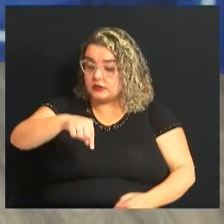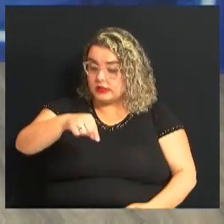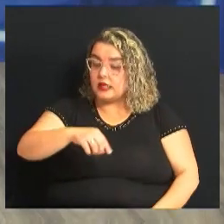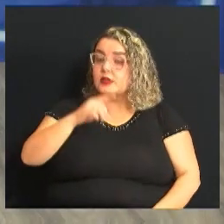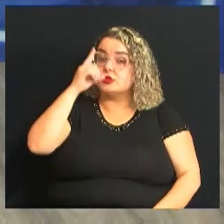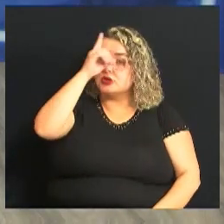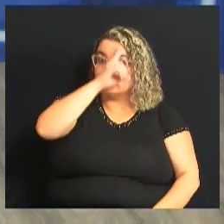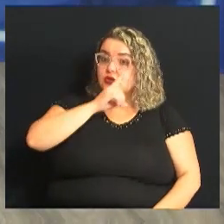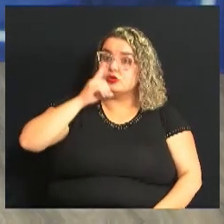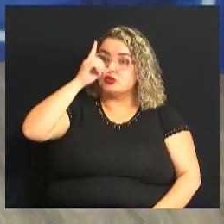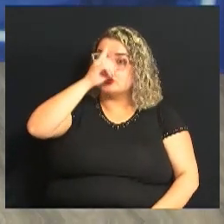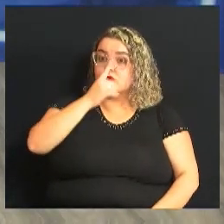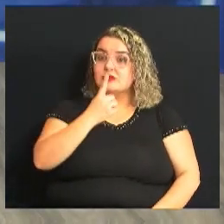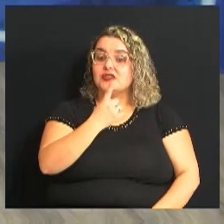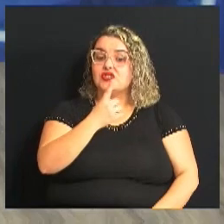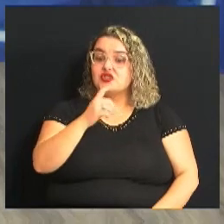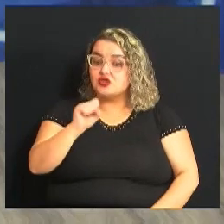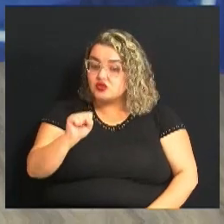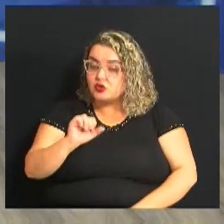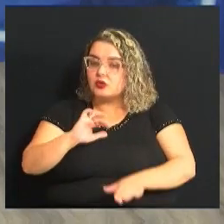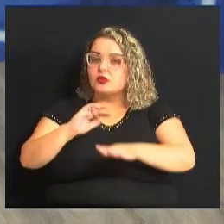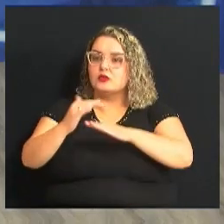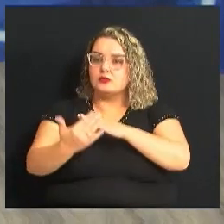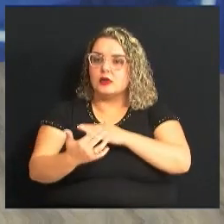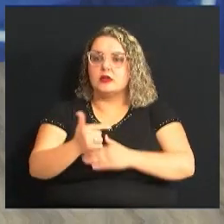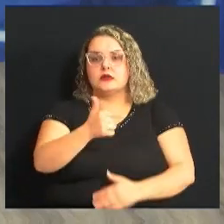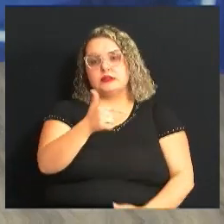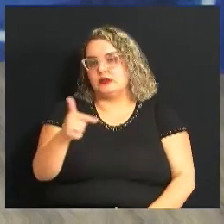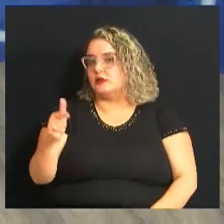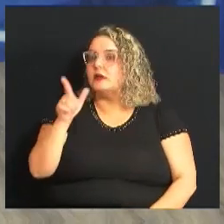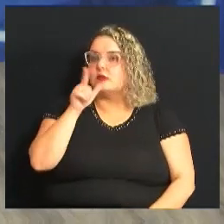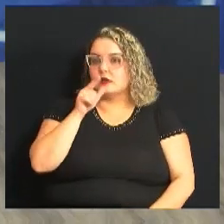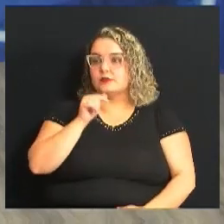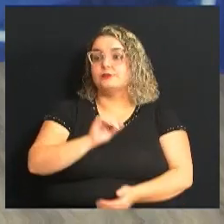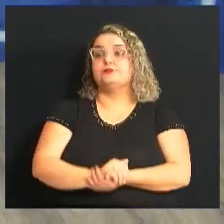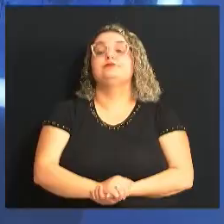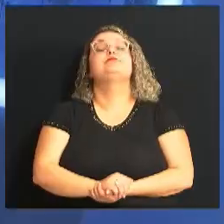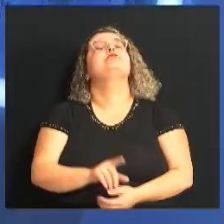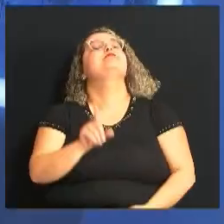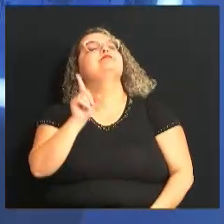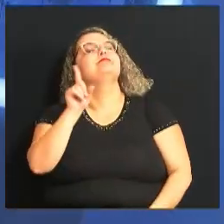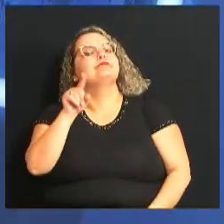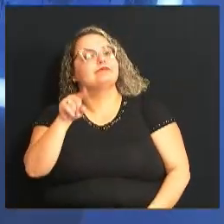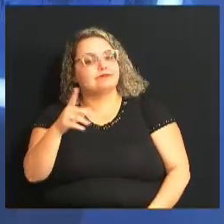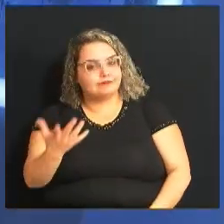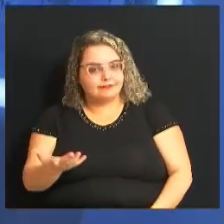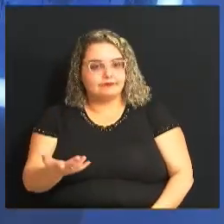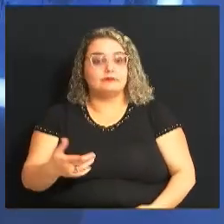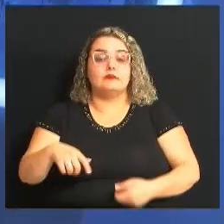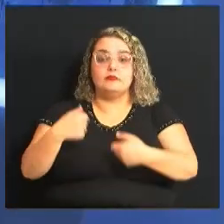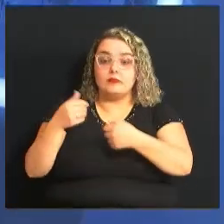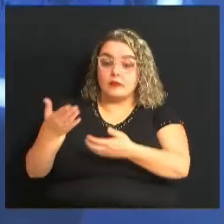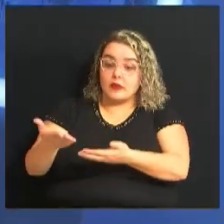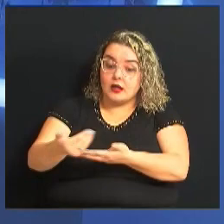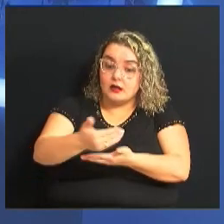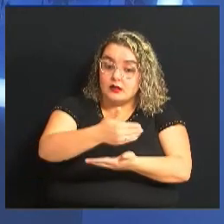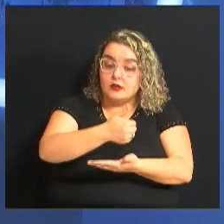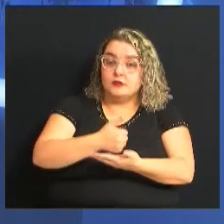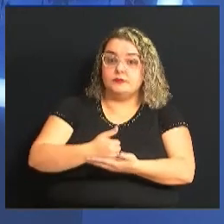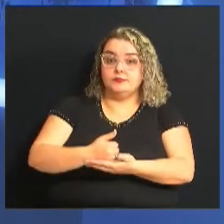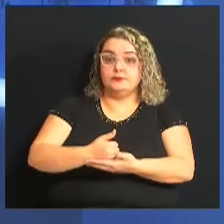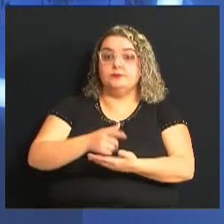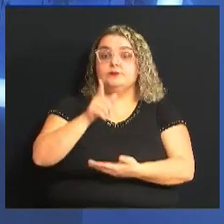domingo, 18 bairros de Campinas vão ficar sem água. Isso mesmo, olha, então já é preciso fazer a reserva de